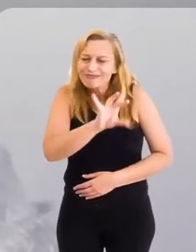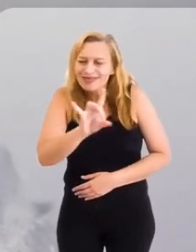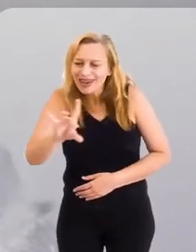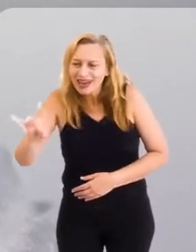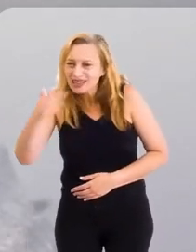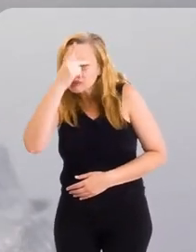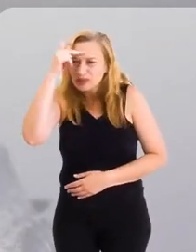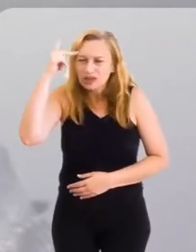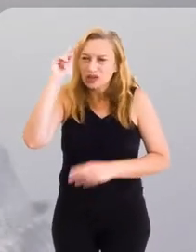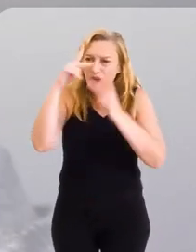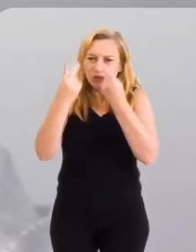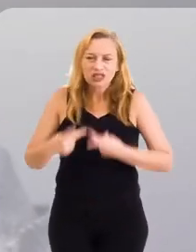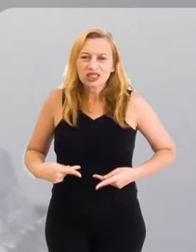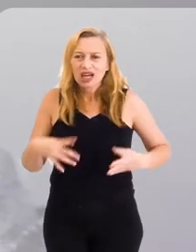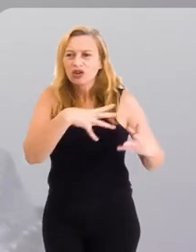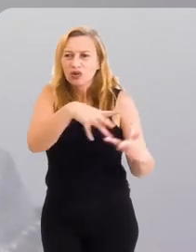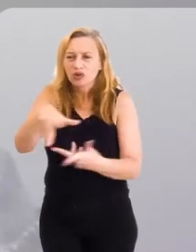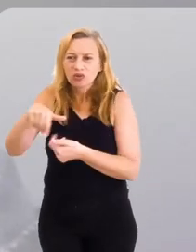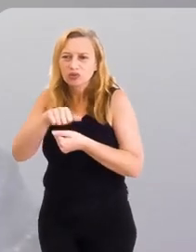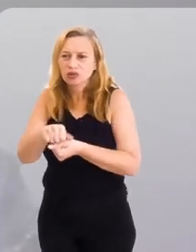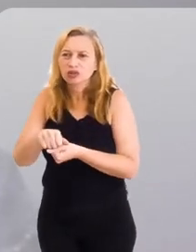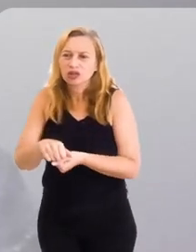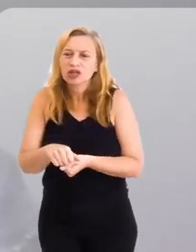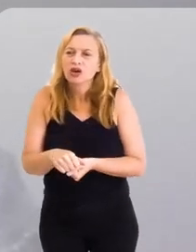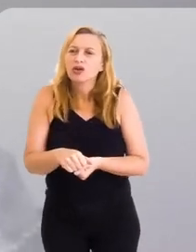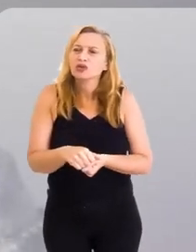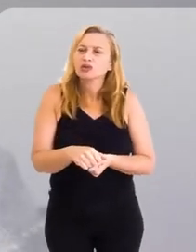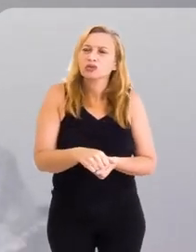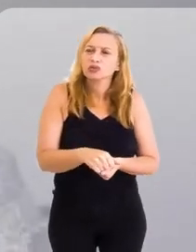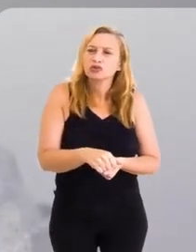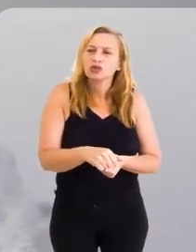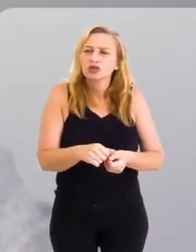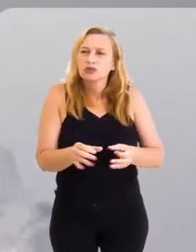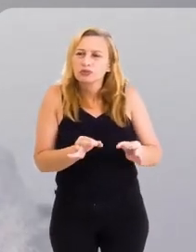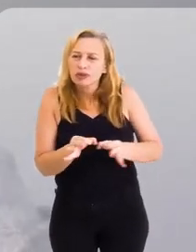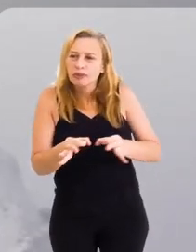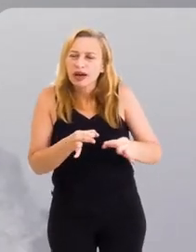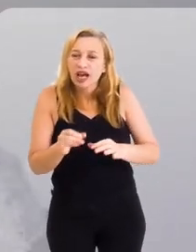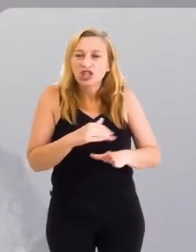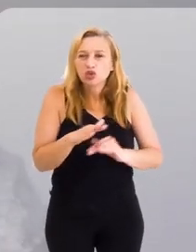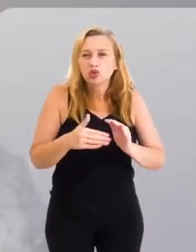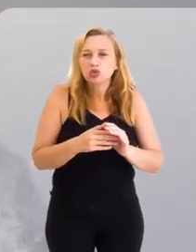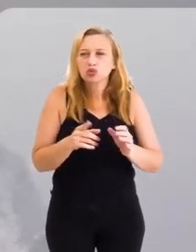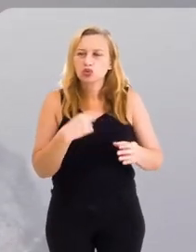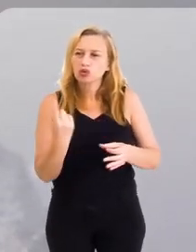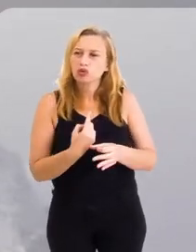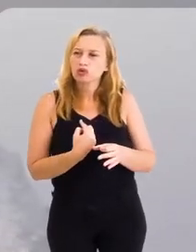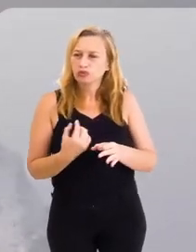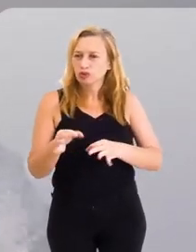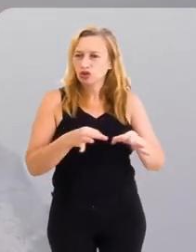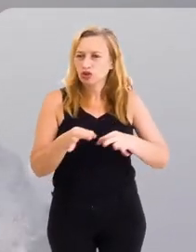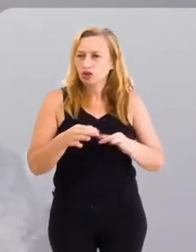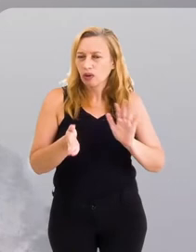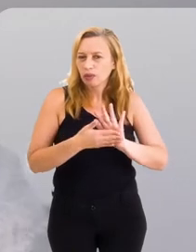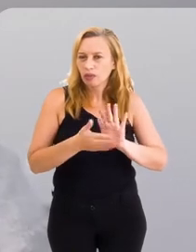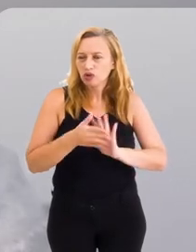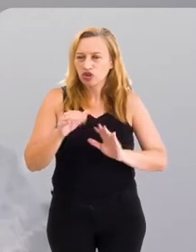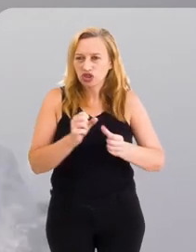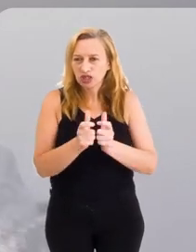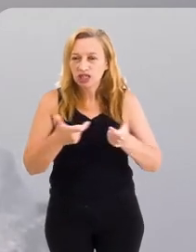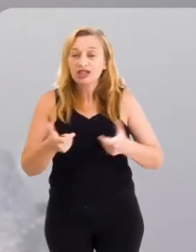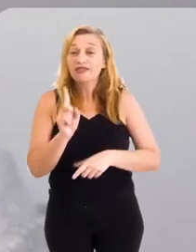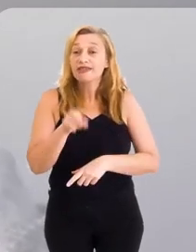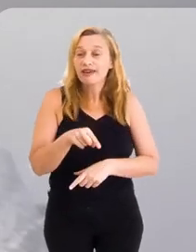realiza cada ser individualmente e a humanidade como um todo, começamos a alinhar todos os nossos projetos com esse